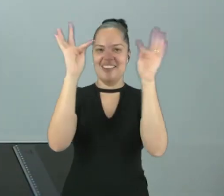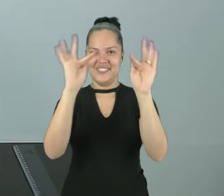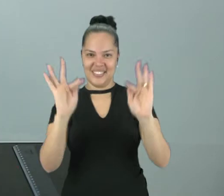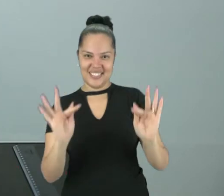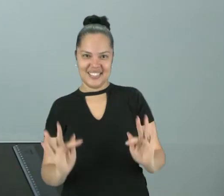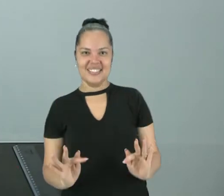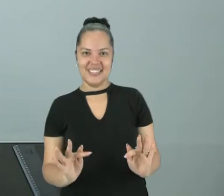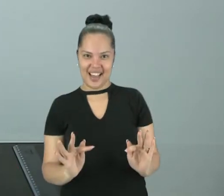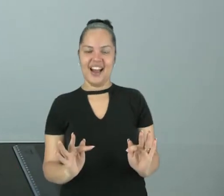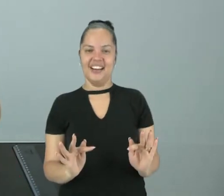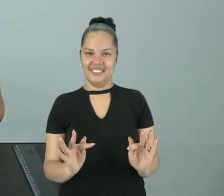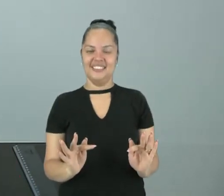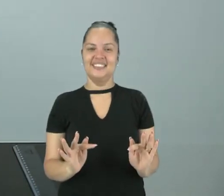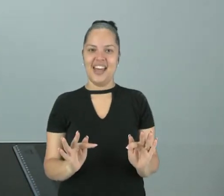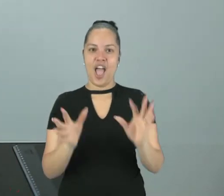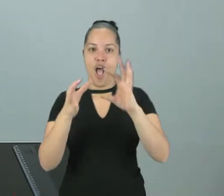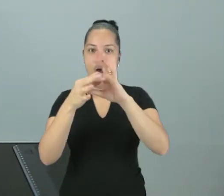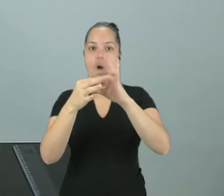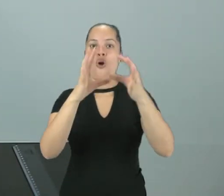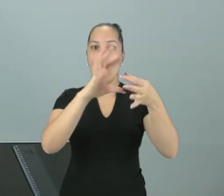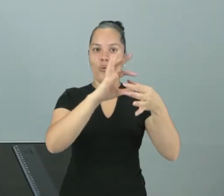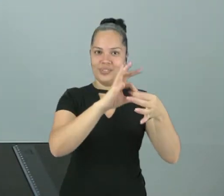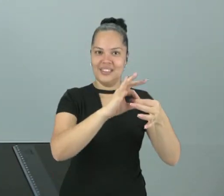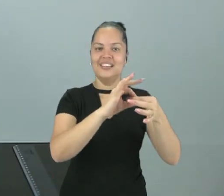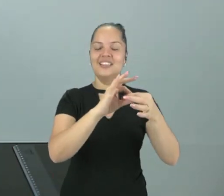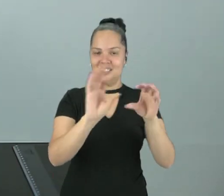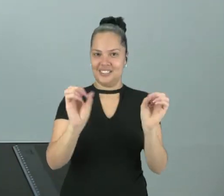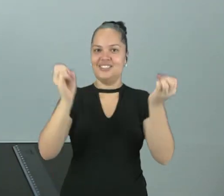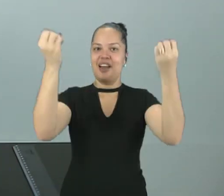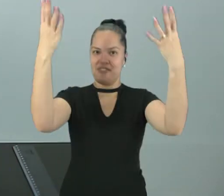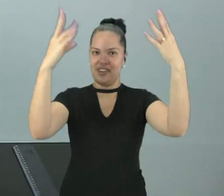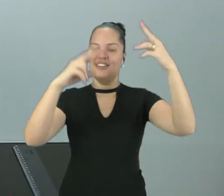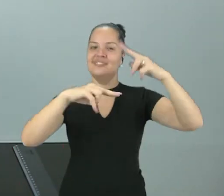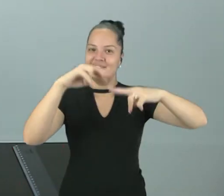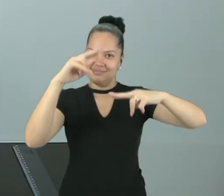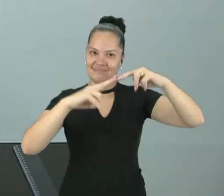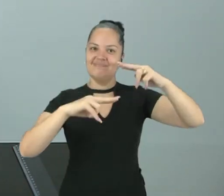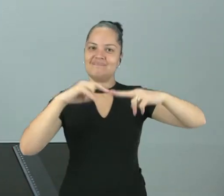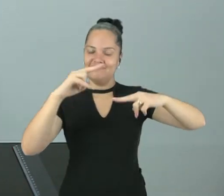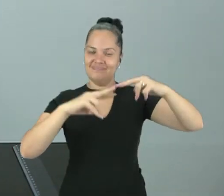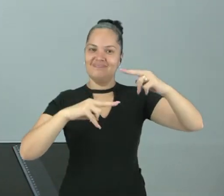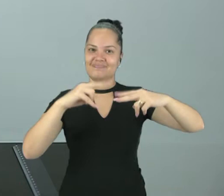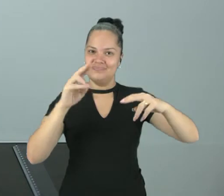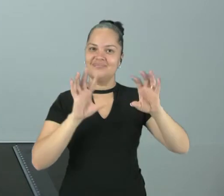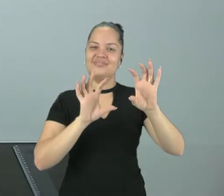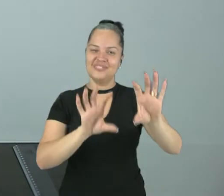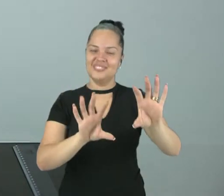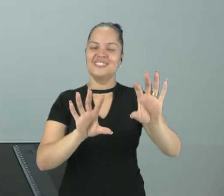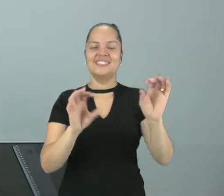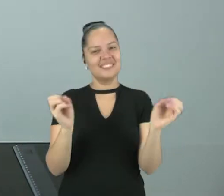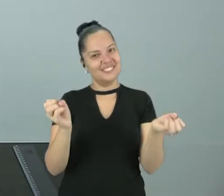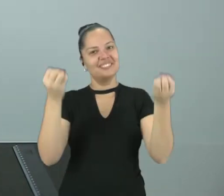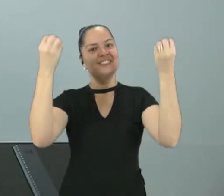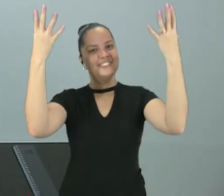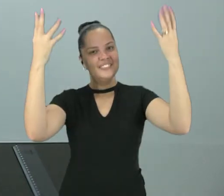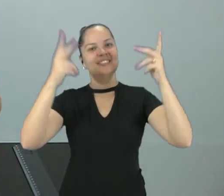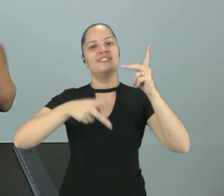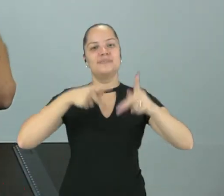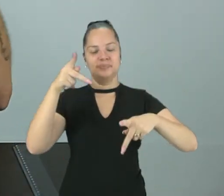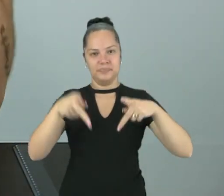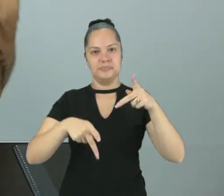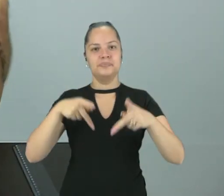dentro da festa junina porque é o que nada mais é do que um festejo Popular